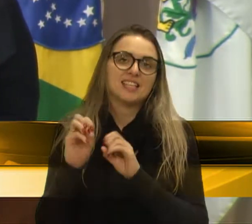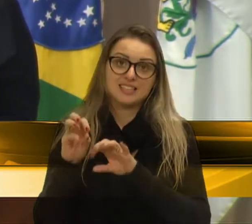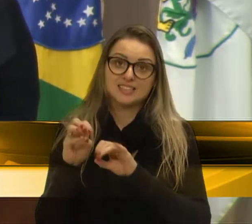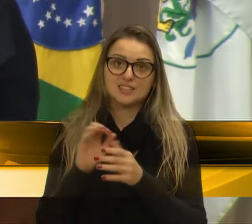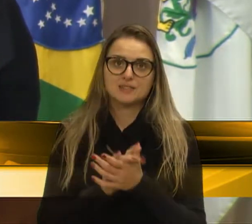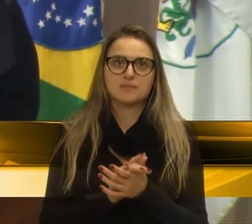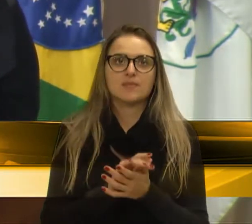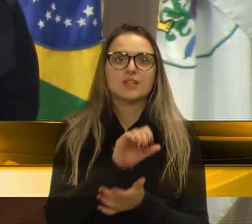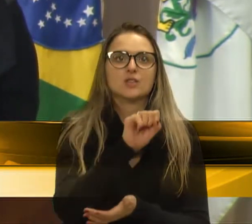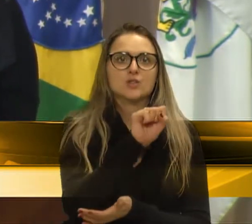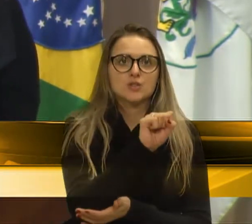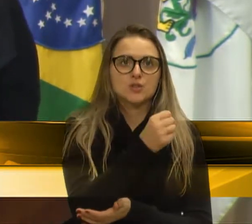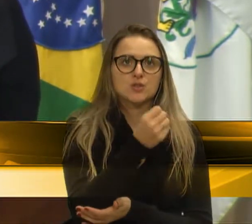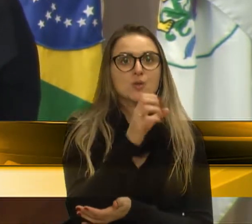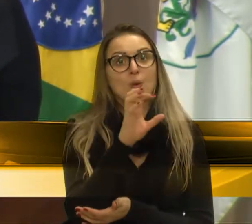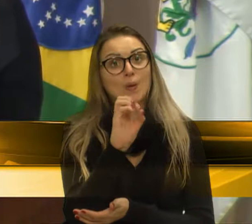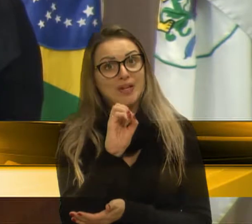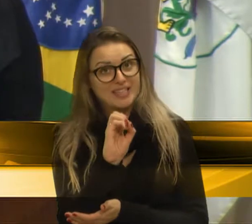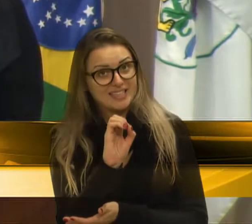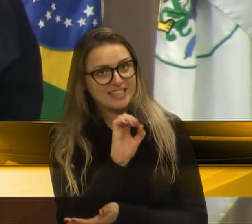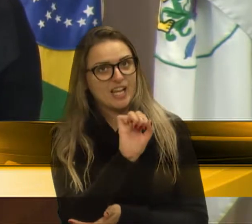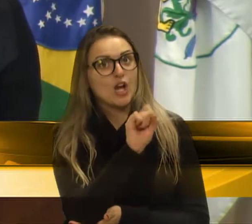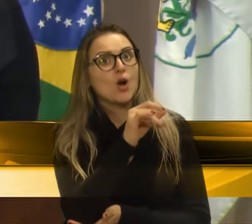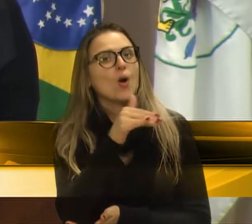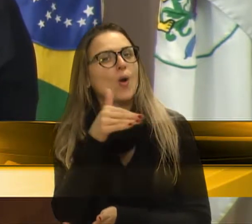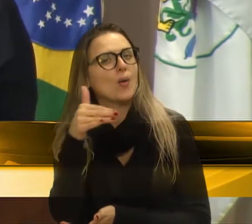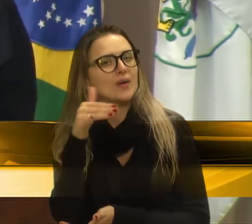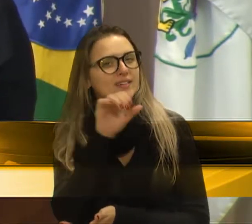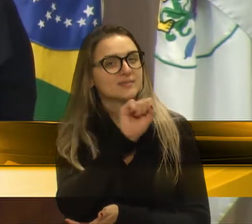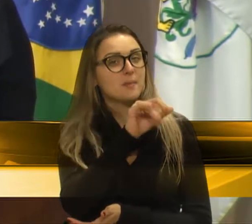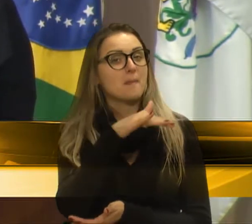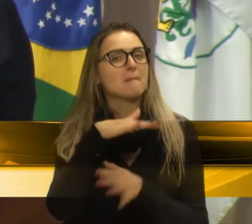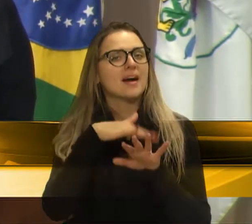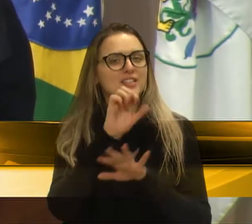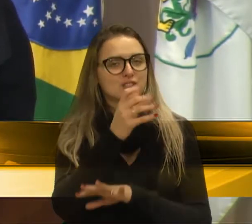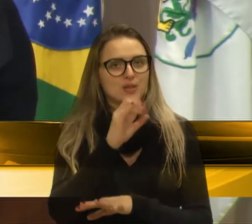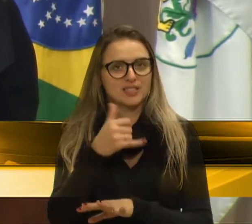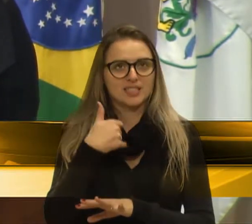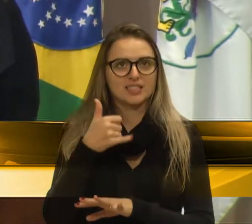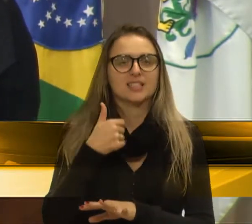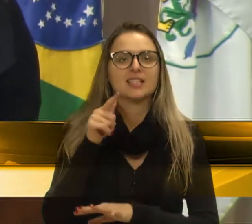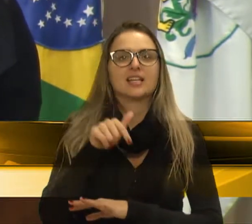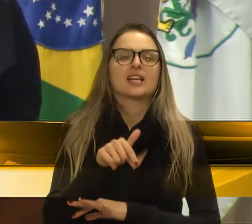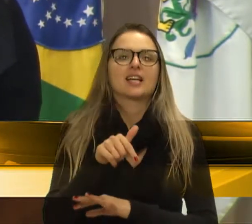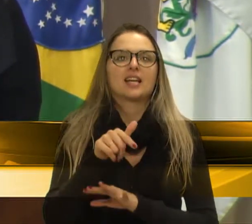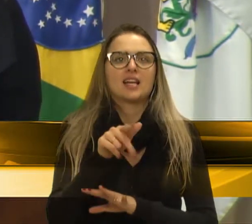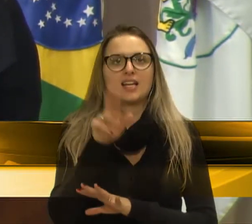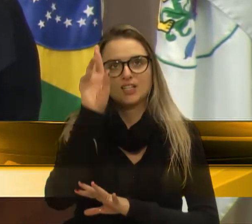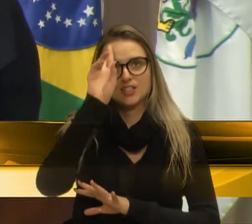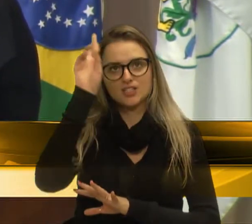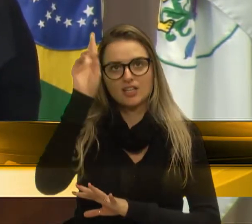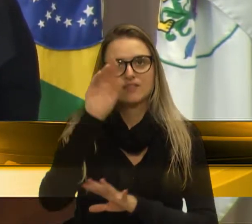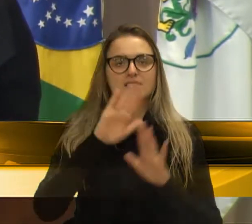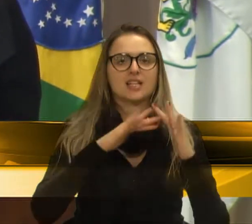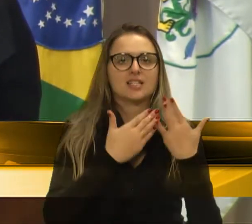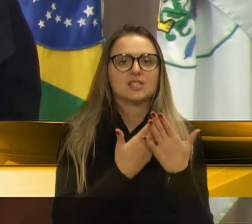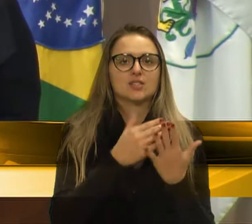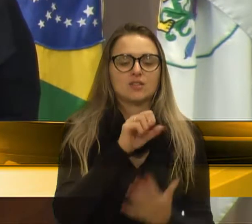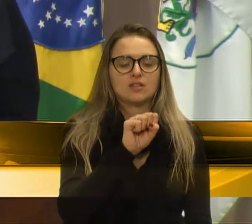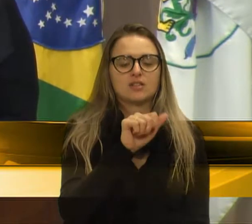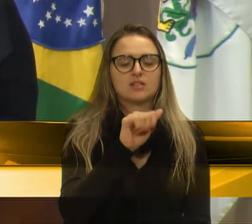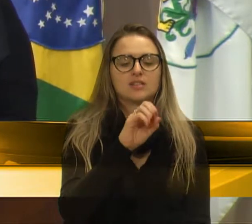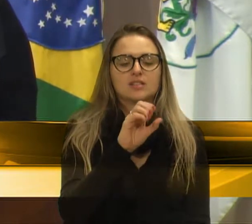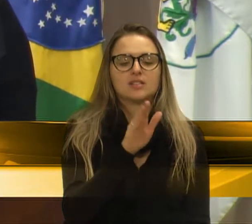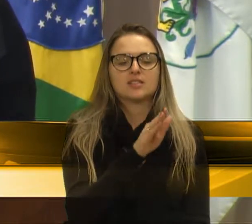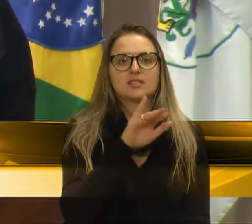Nos seus 80 e poucos anos, segue à frente da direção de uma das escolas mais renomadas da cidade, o Colégio São José, que